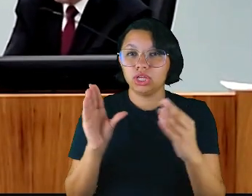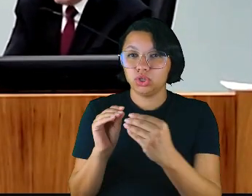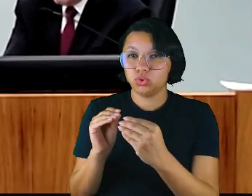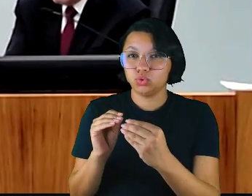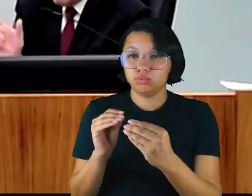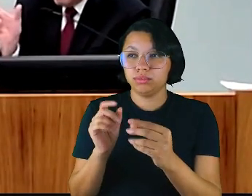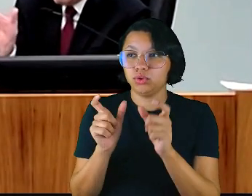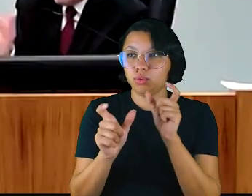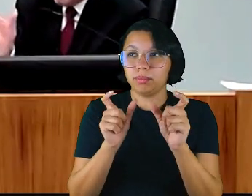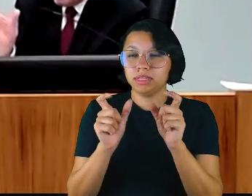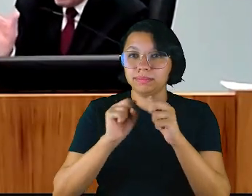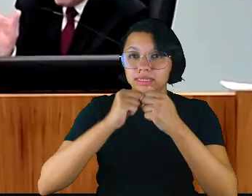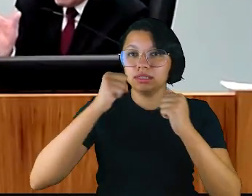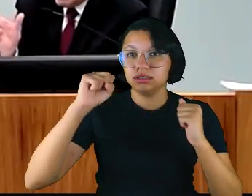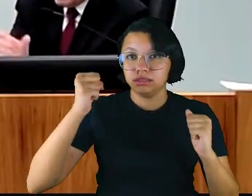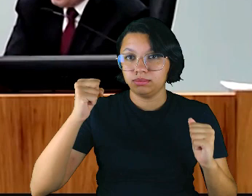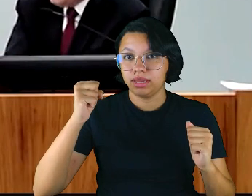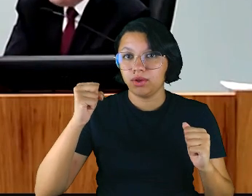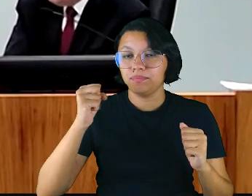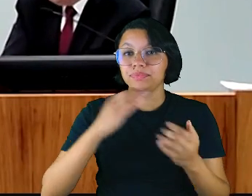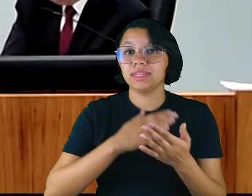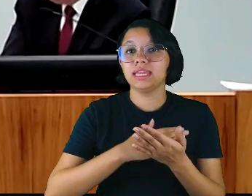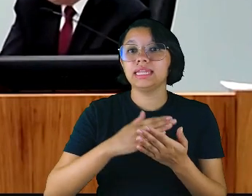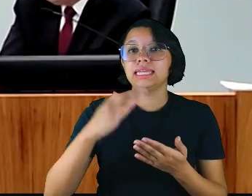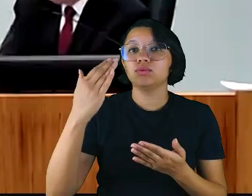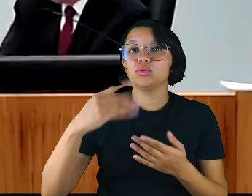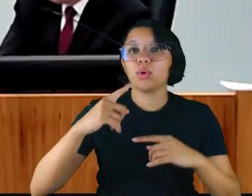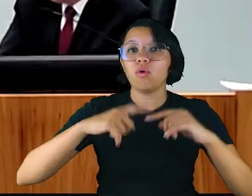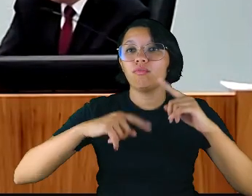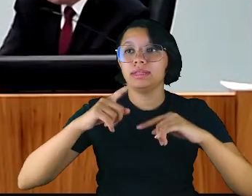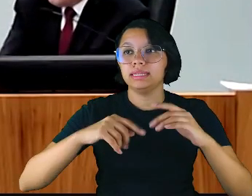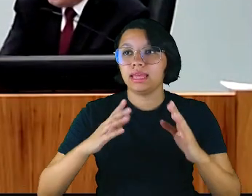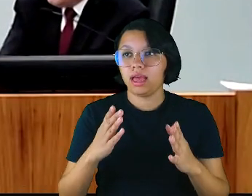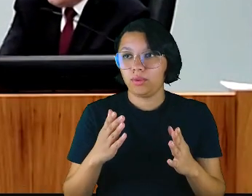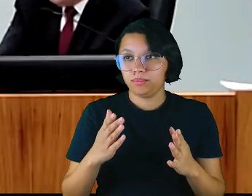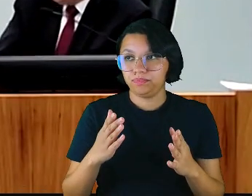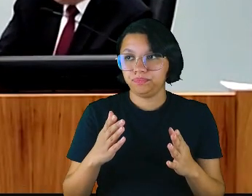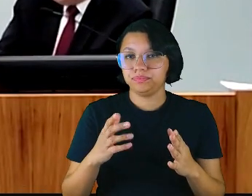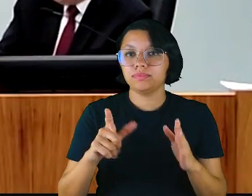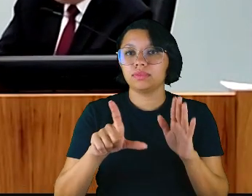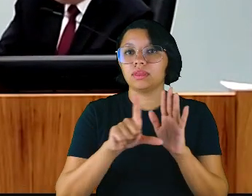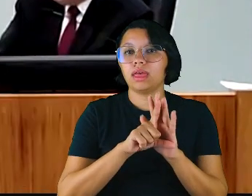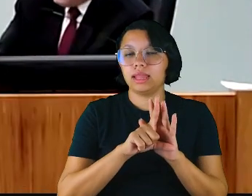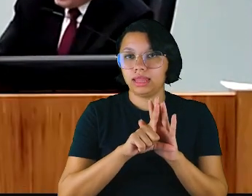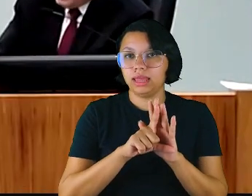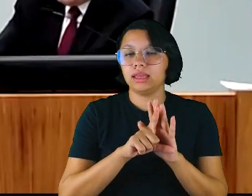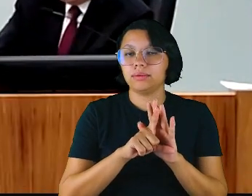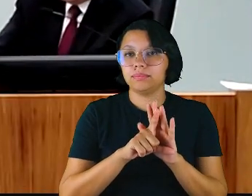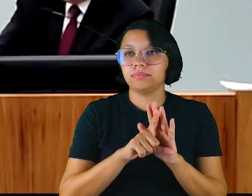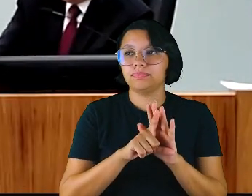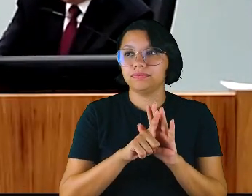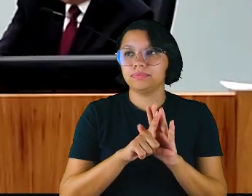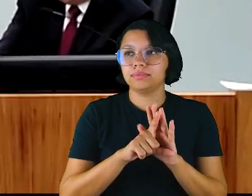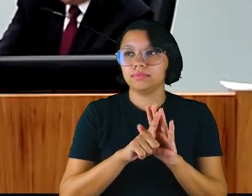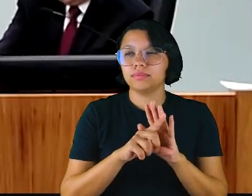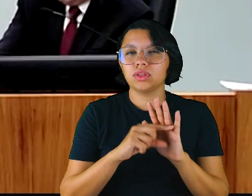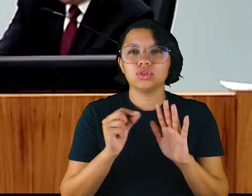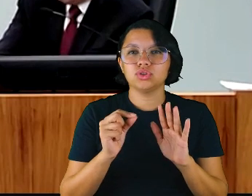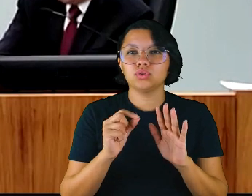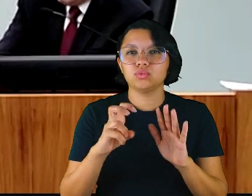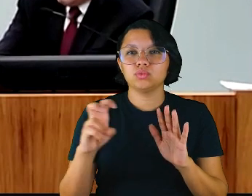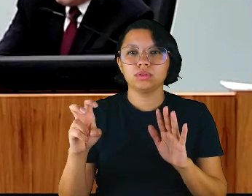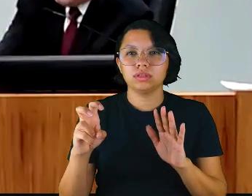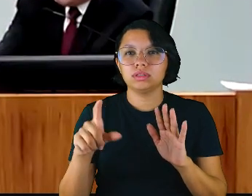está resumindo uma expressão maior, né, doutora Leila? É início de prova material. A Lei 8.213, acho que